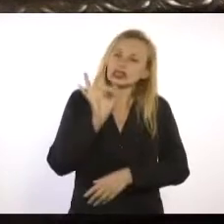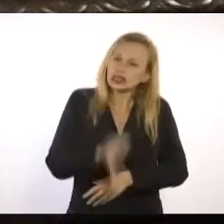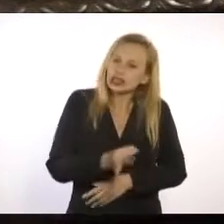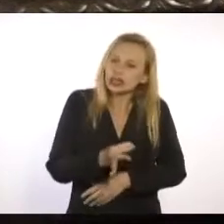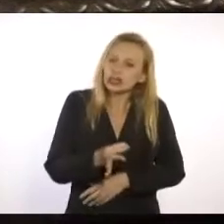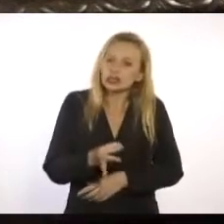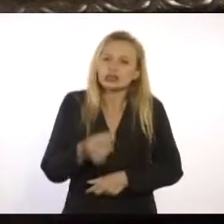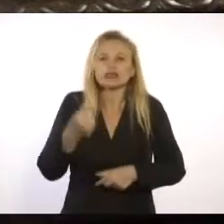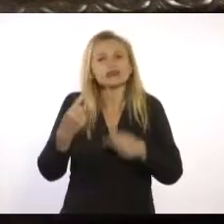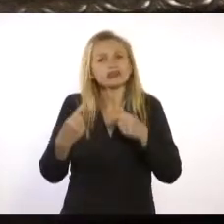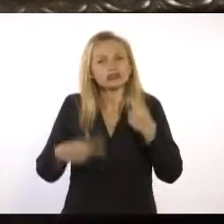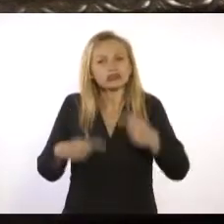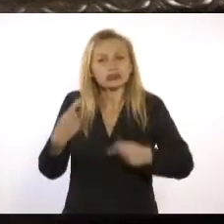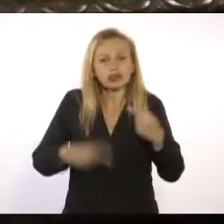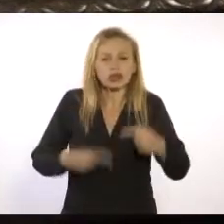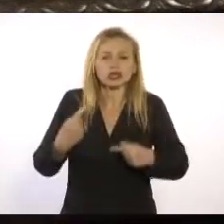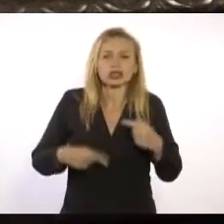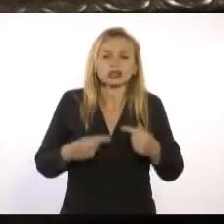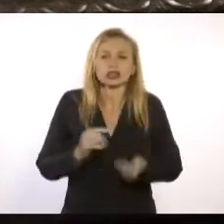um debate